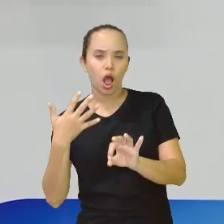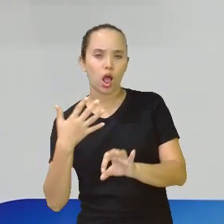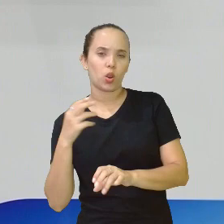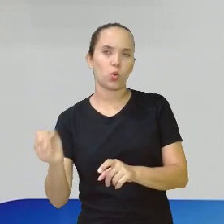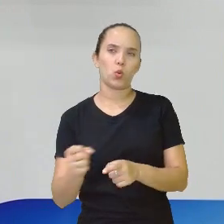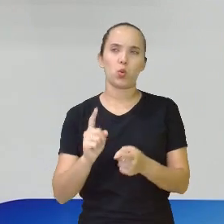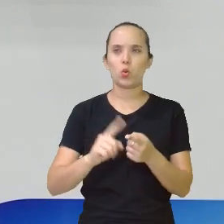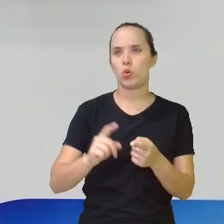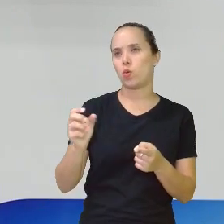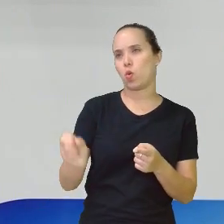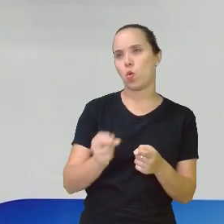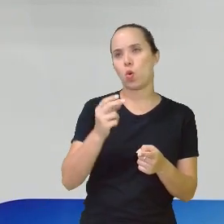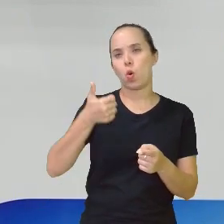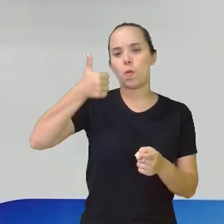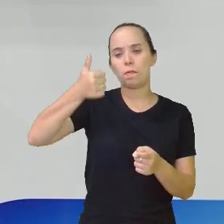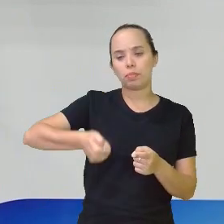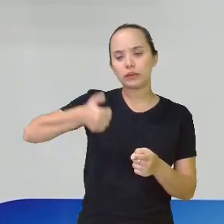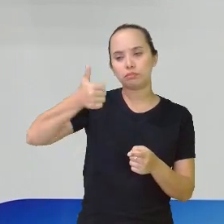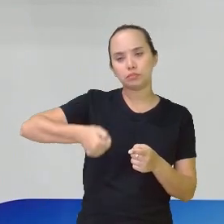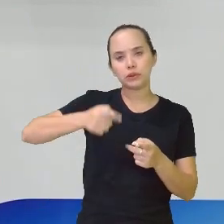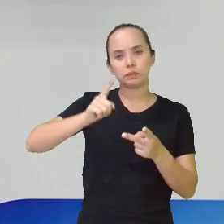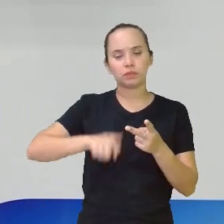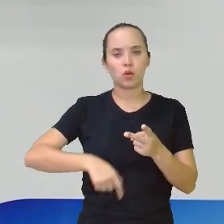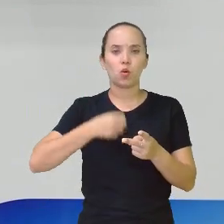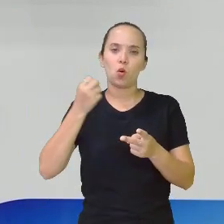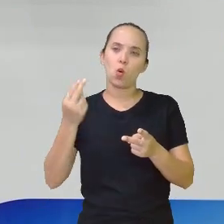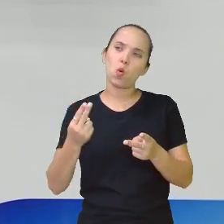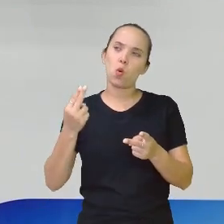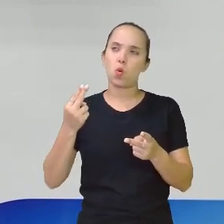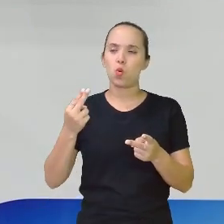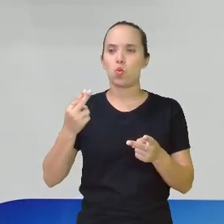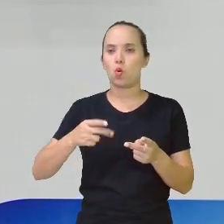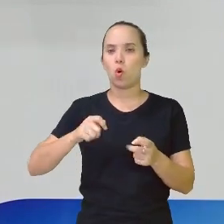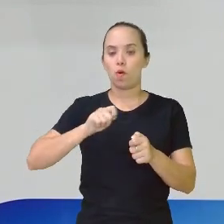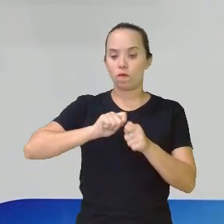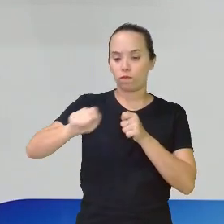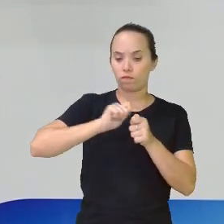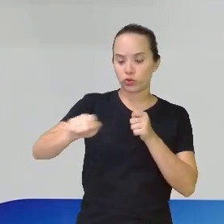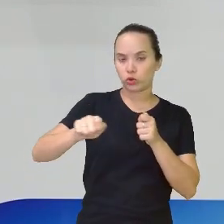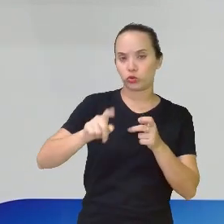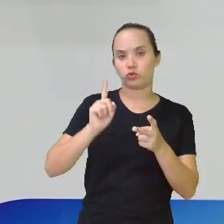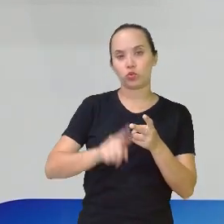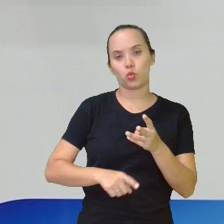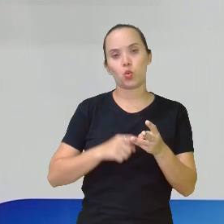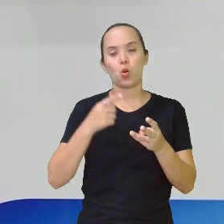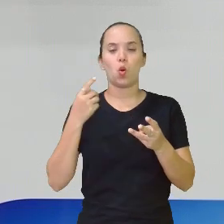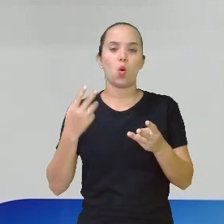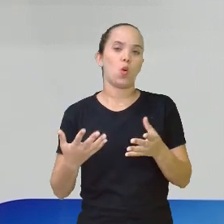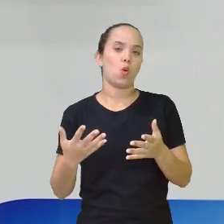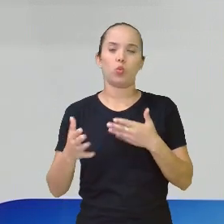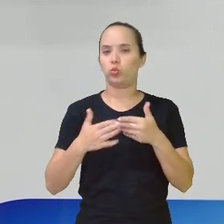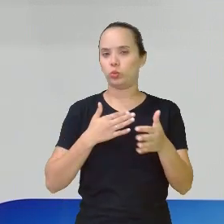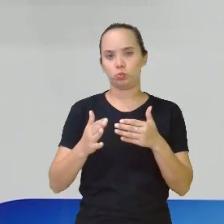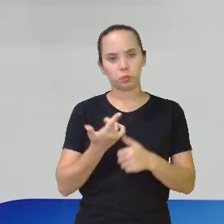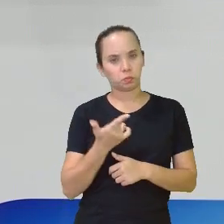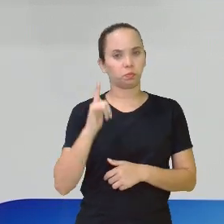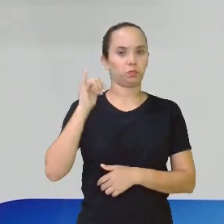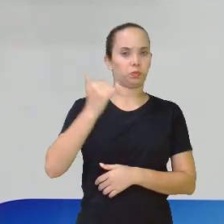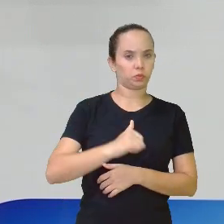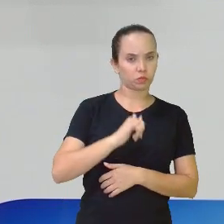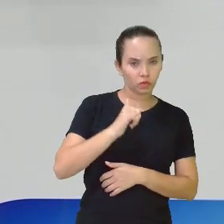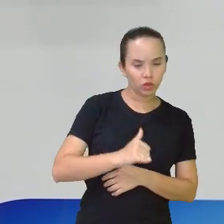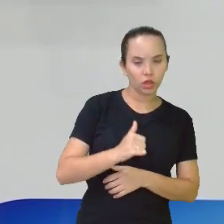um isqueiro, acender um fósforo, uma brasa, um carvão em brasa, e ele entrar em contato com isso, ele